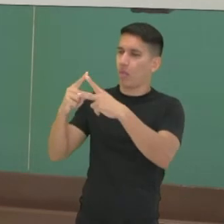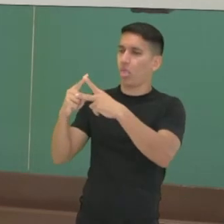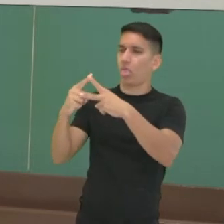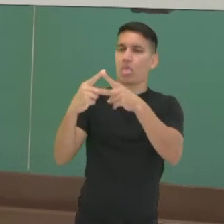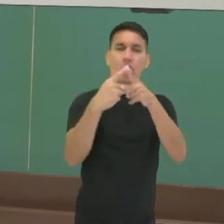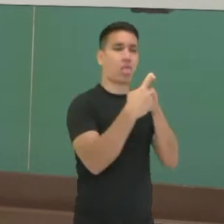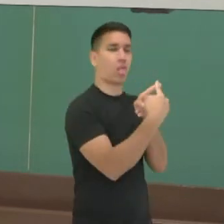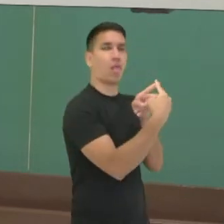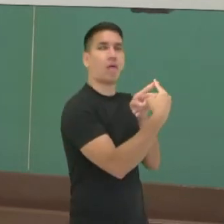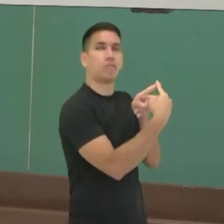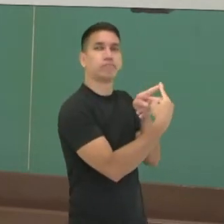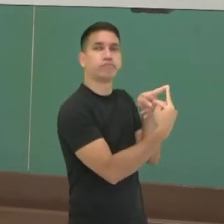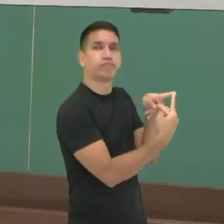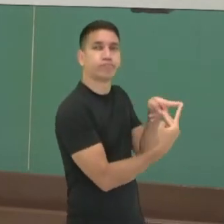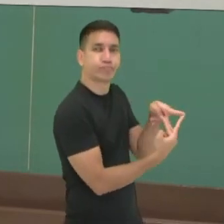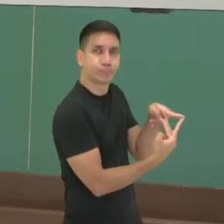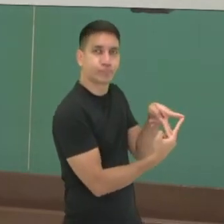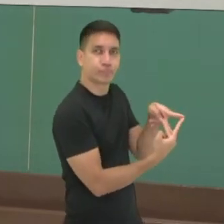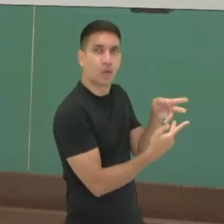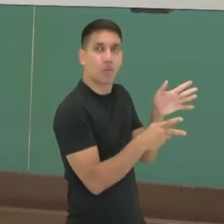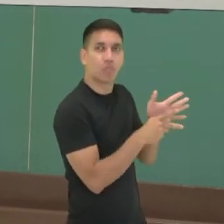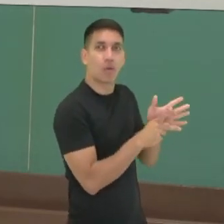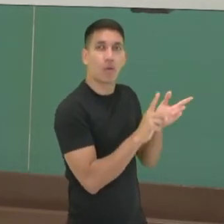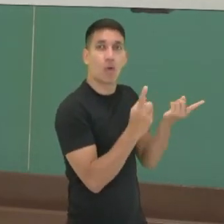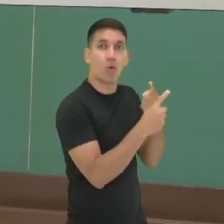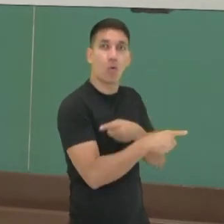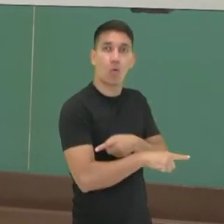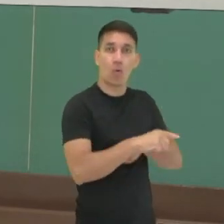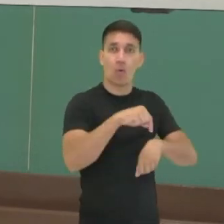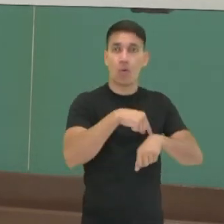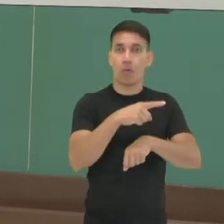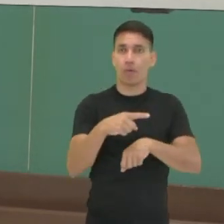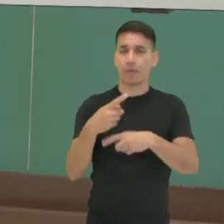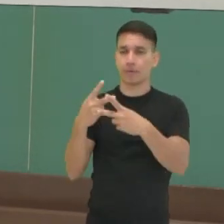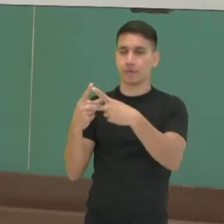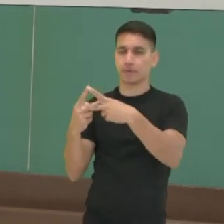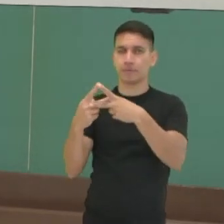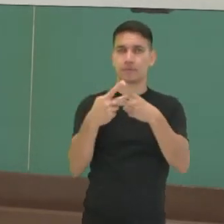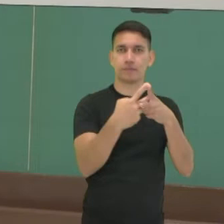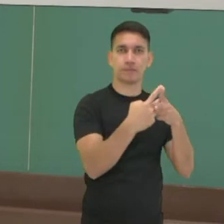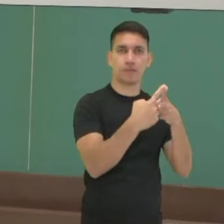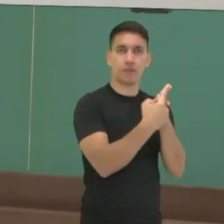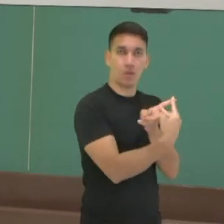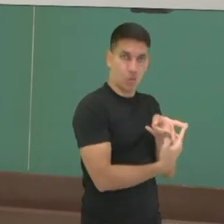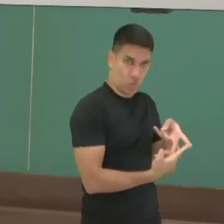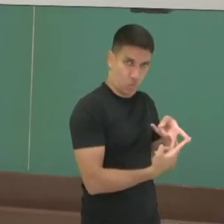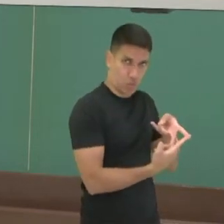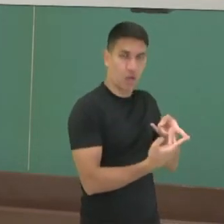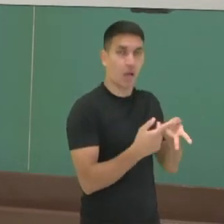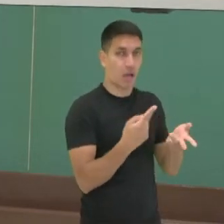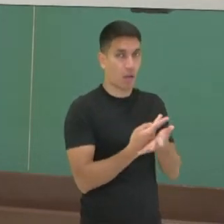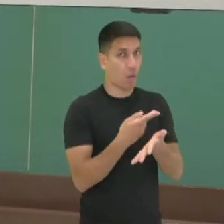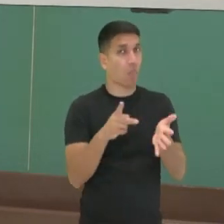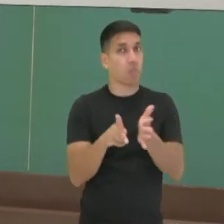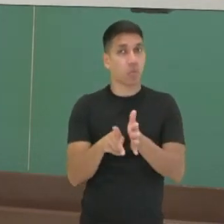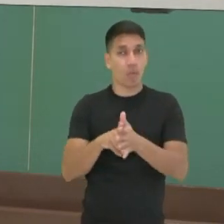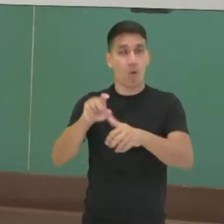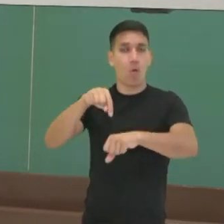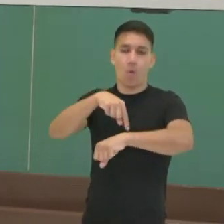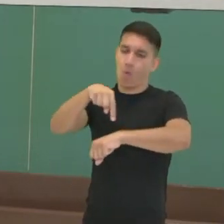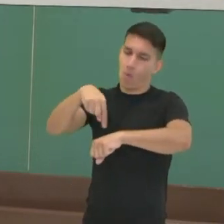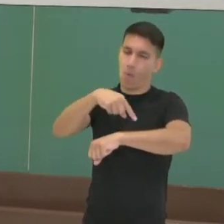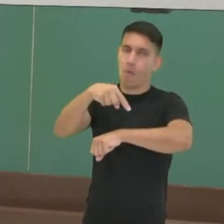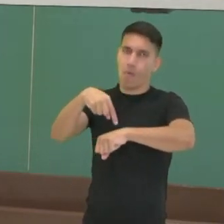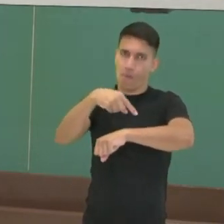no sentido anti-horário. Gente, sentido horário, sentido do relógio, como as horas